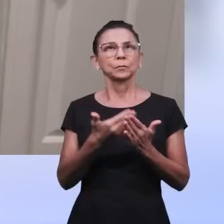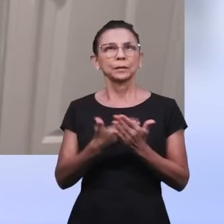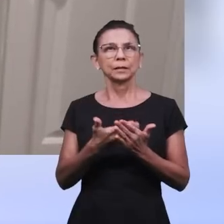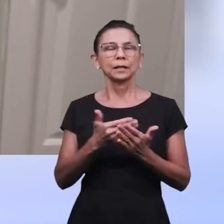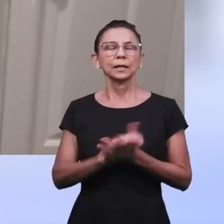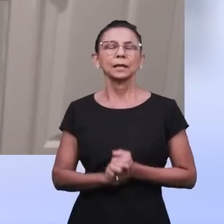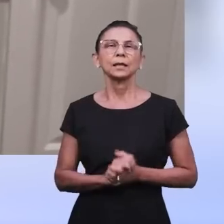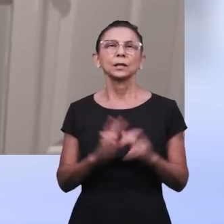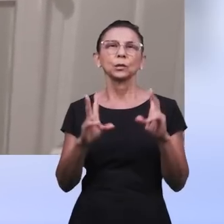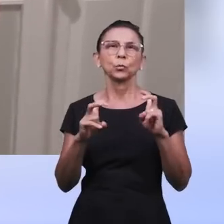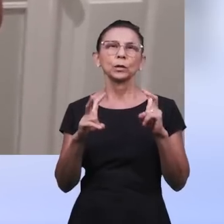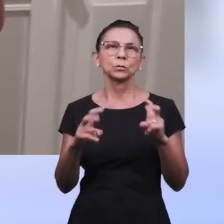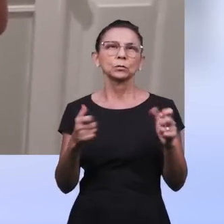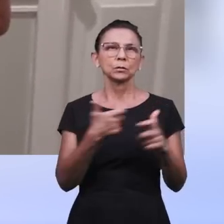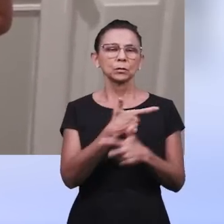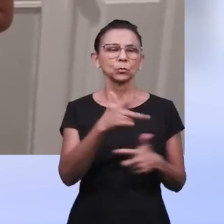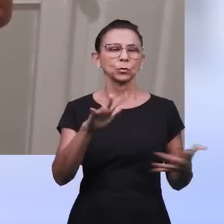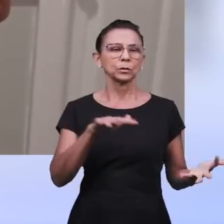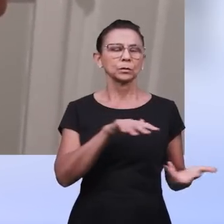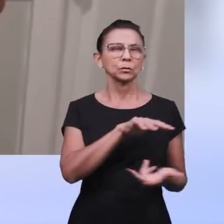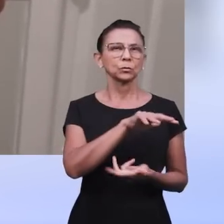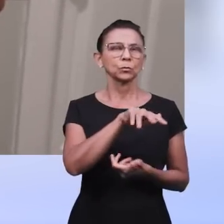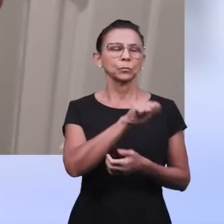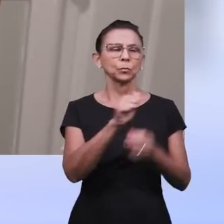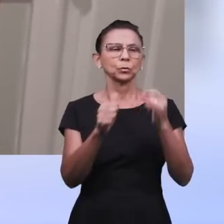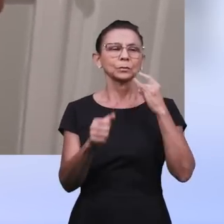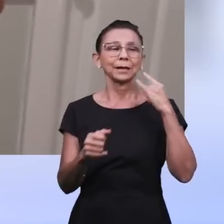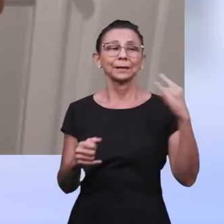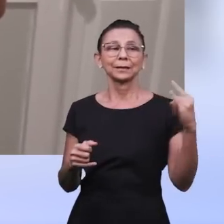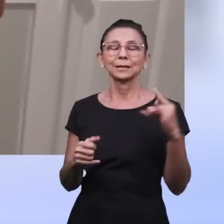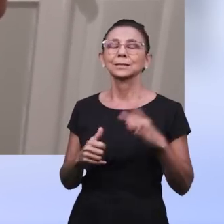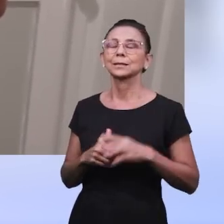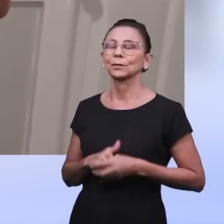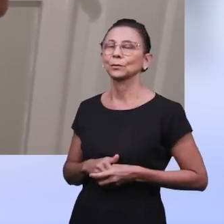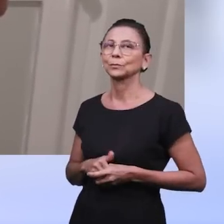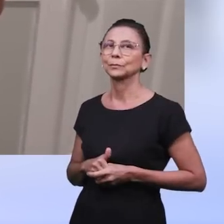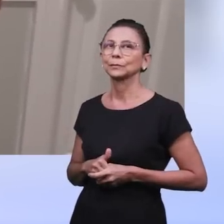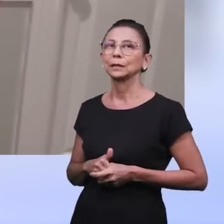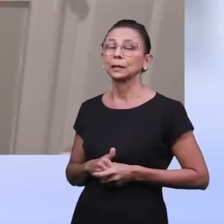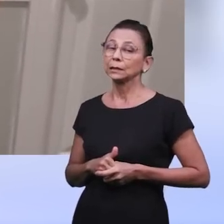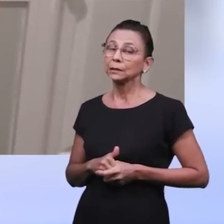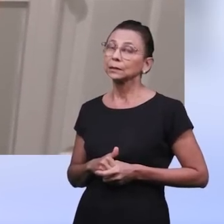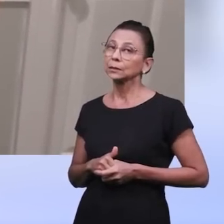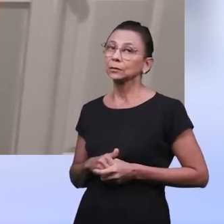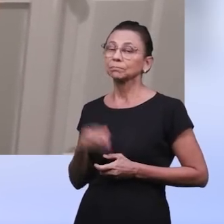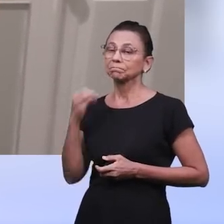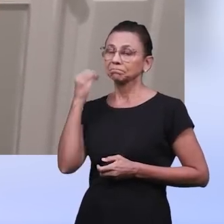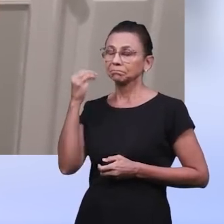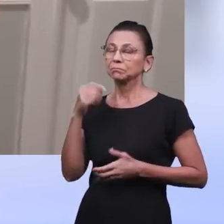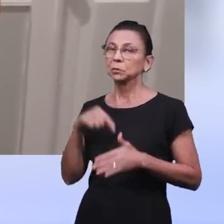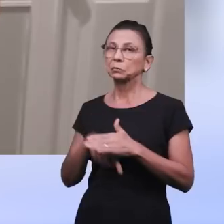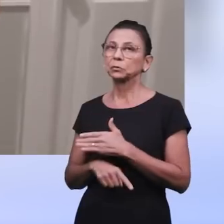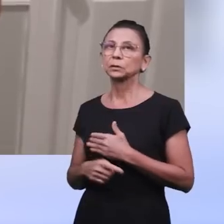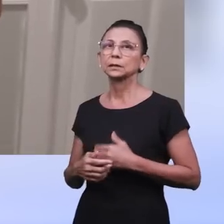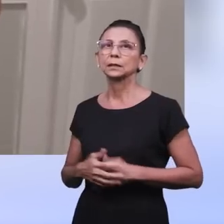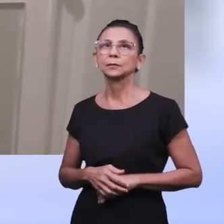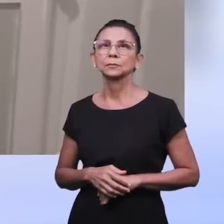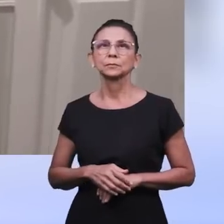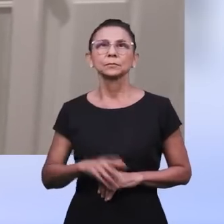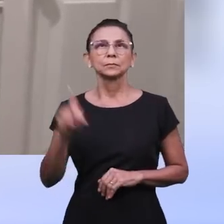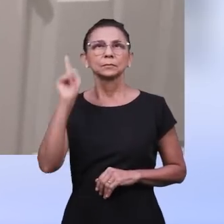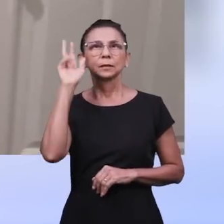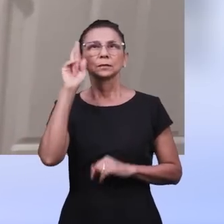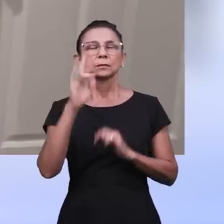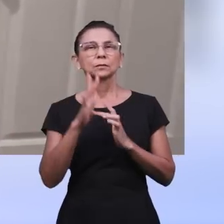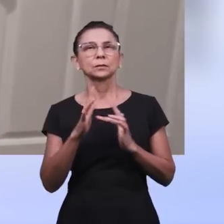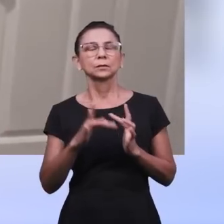A palavra de hoje, na primeira aula, foi uma revelação sobre as distrações do mundo hoje em dia, o qual trouxe a nós uma grande